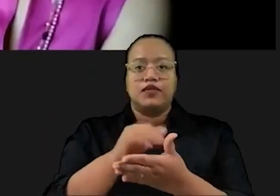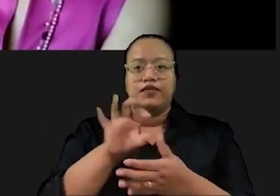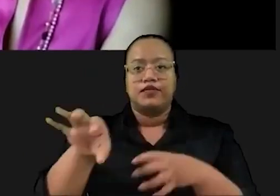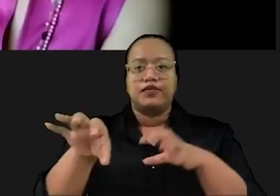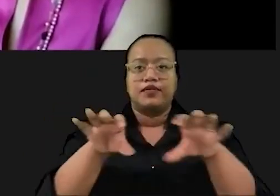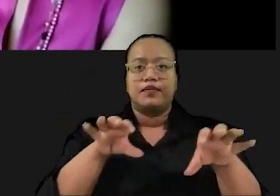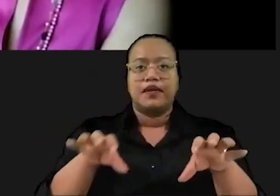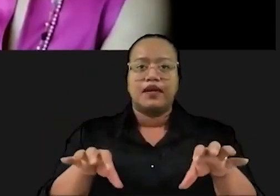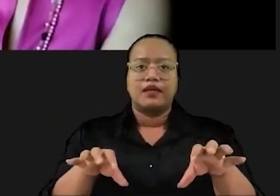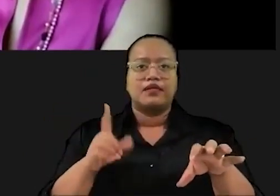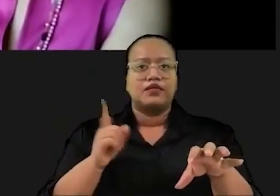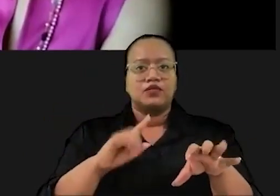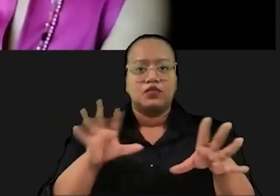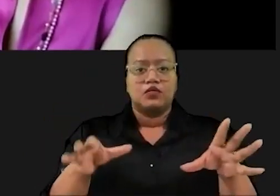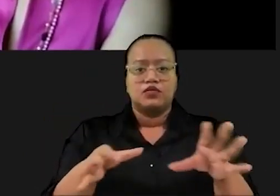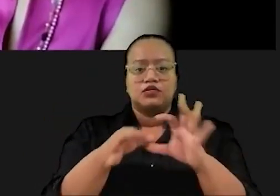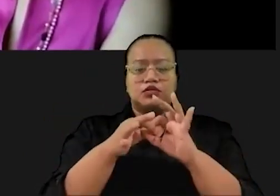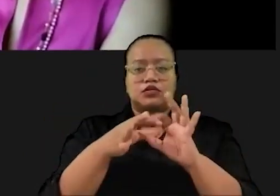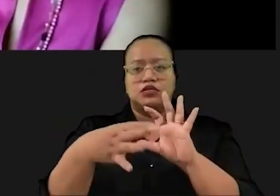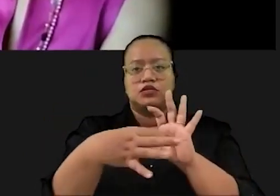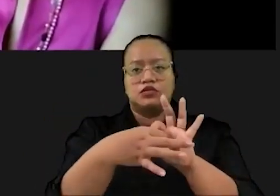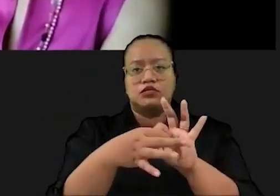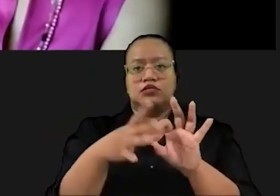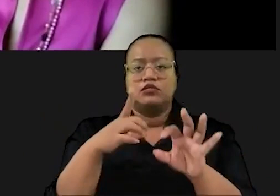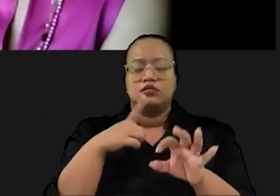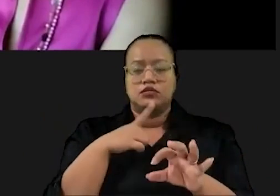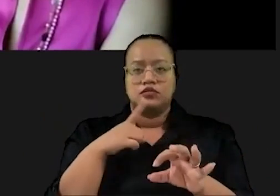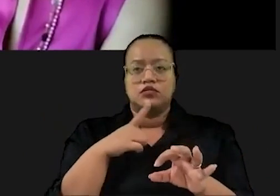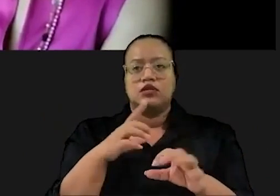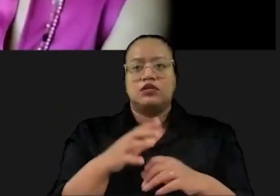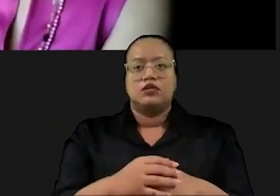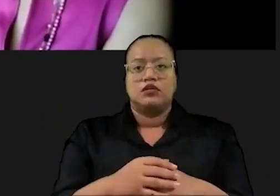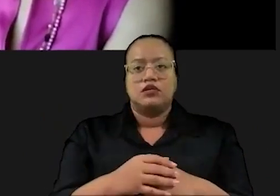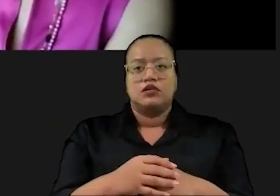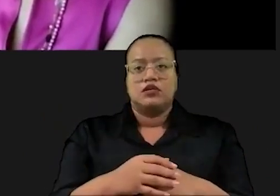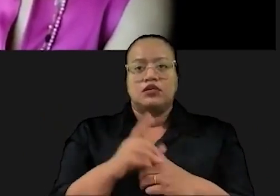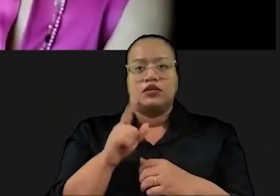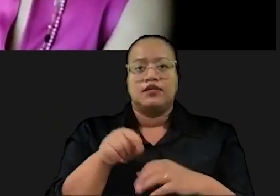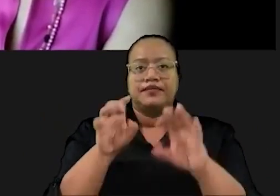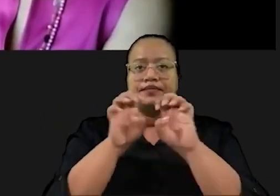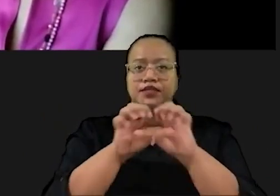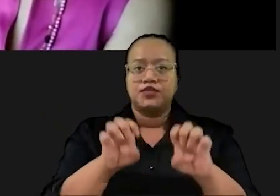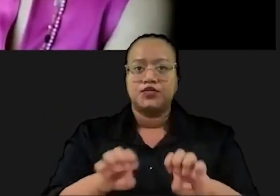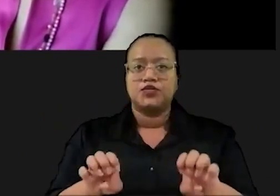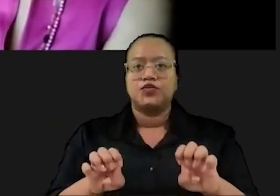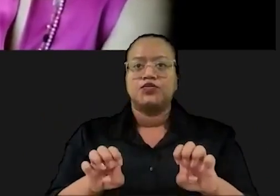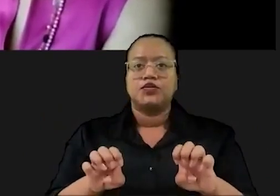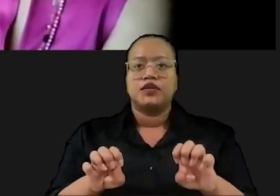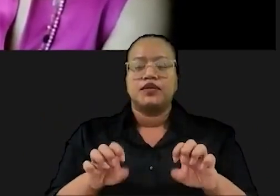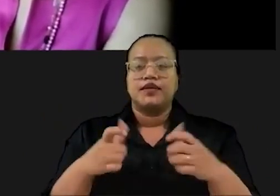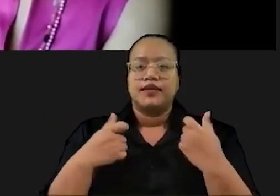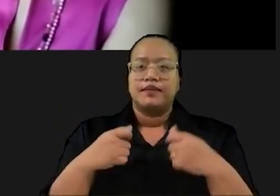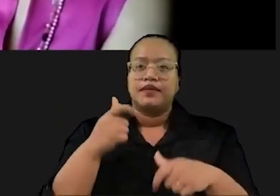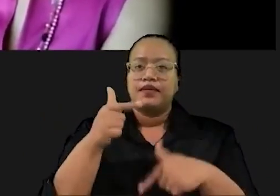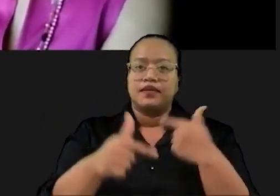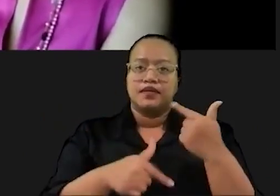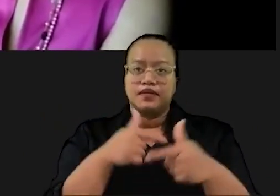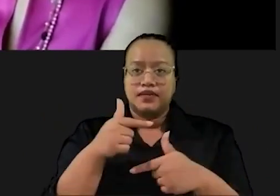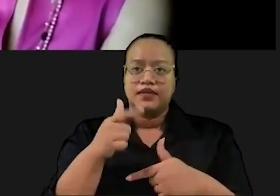conectados, integrados com uma determinada estrutura que deve prestar serviço célere, eficiente